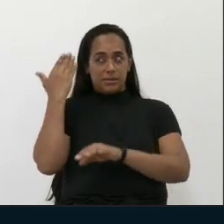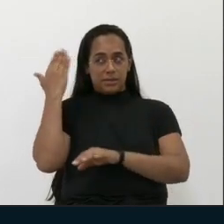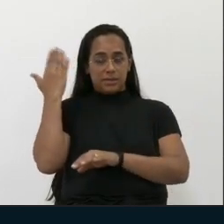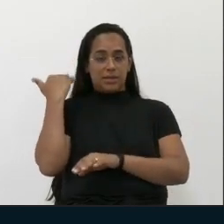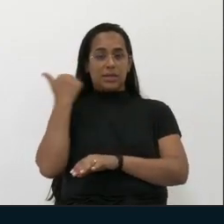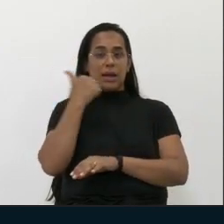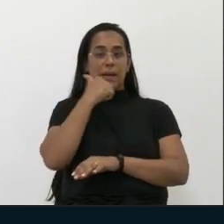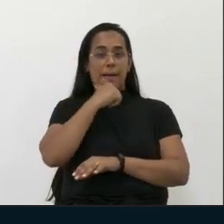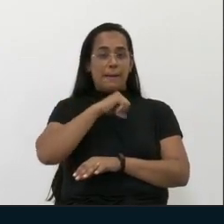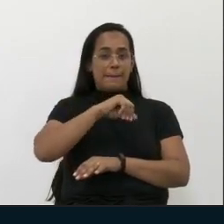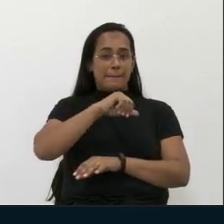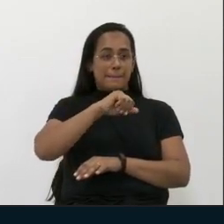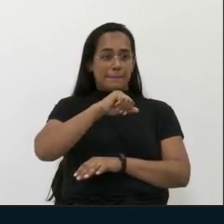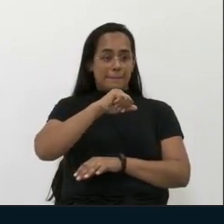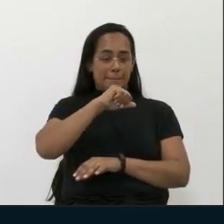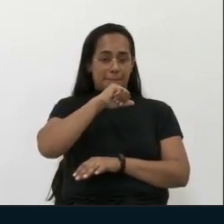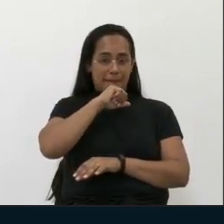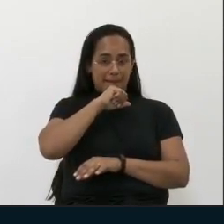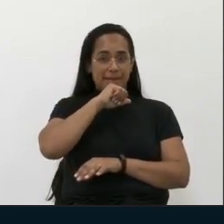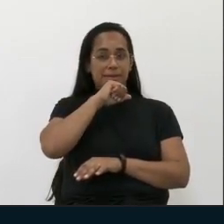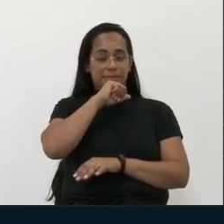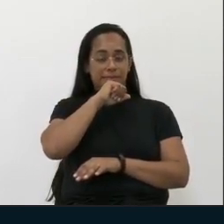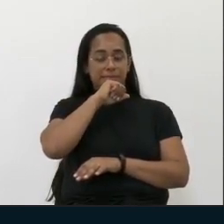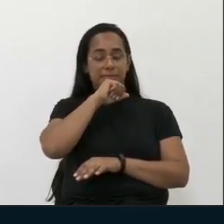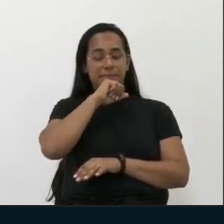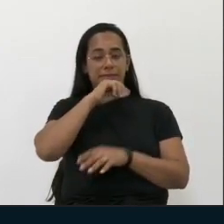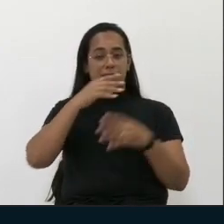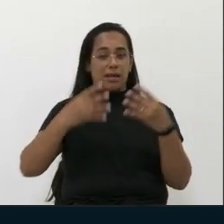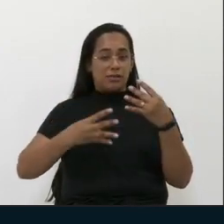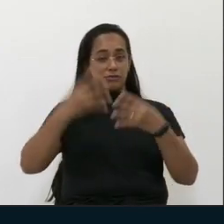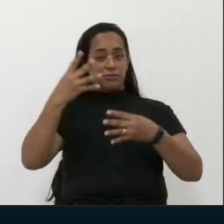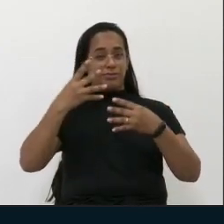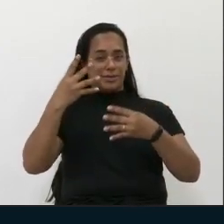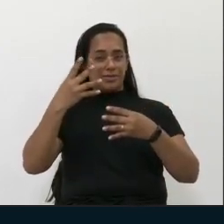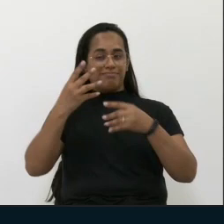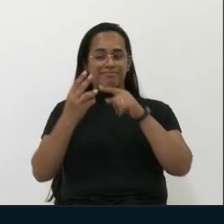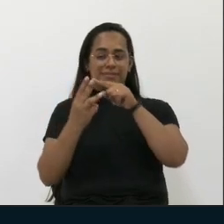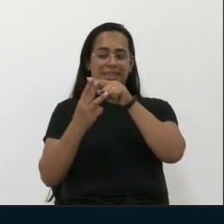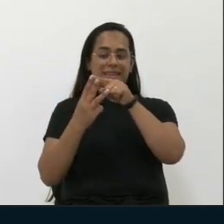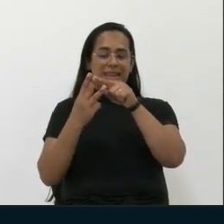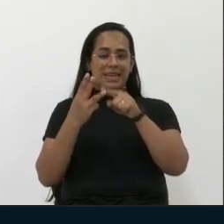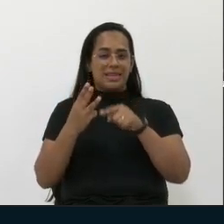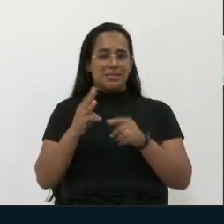A Liliane Senhorini Cerato,